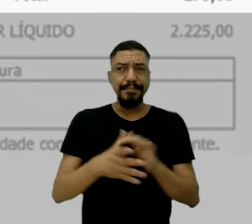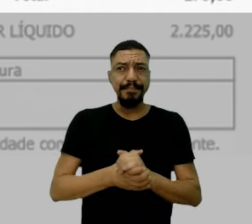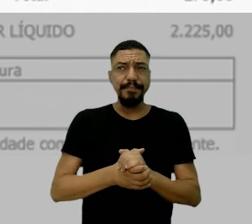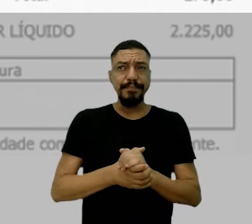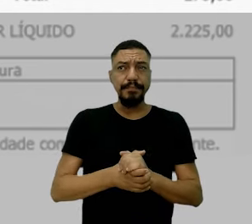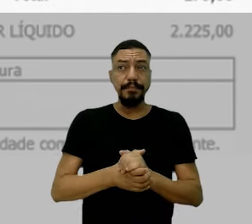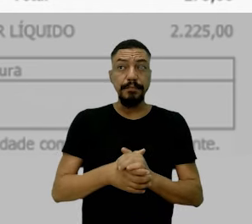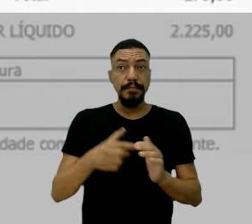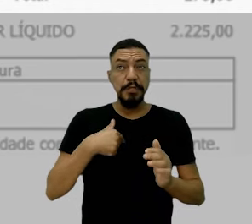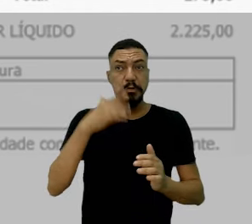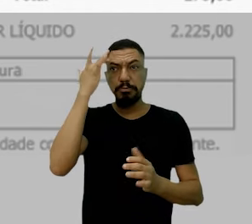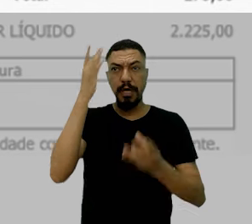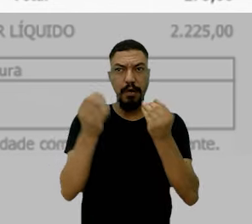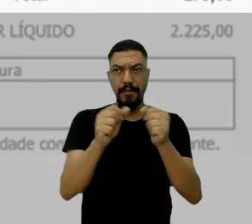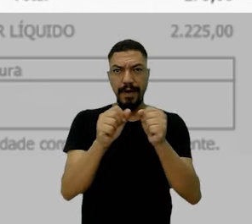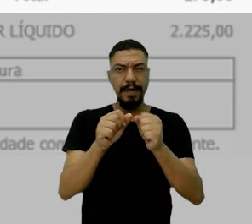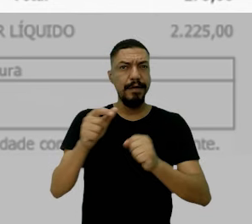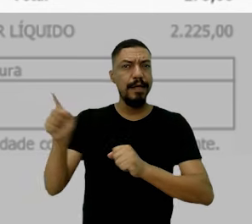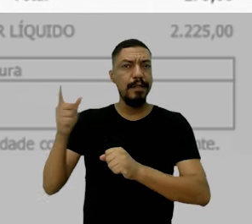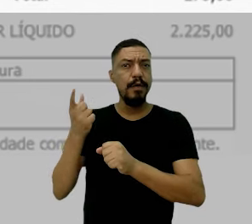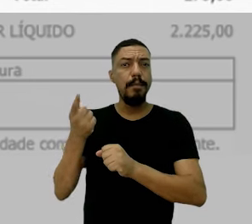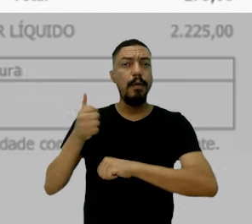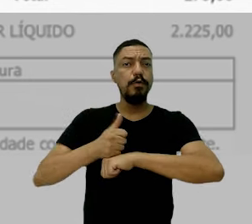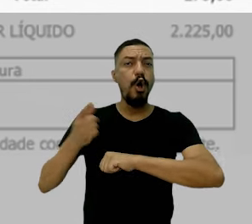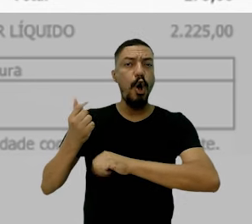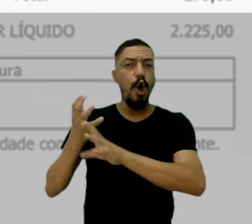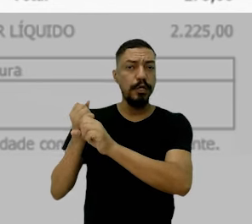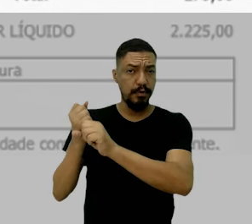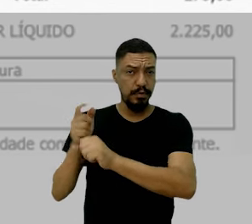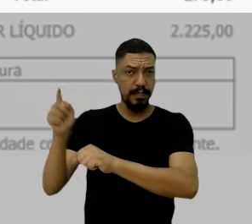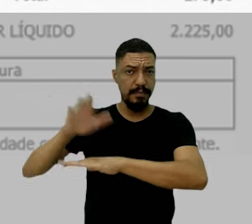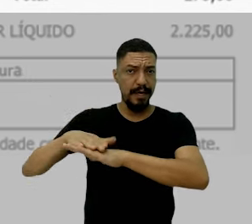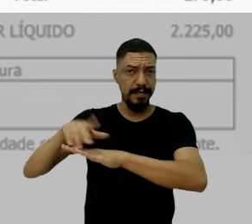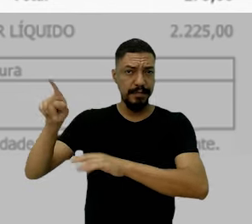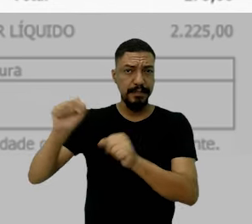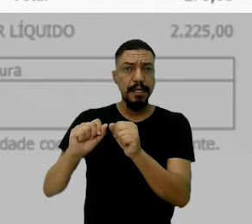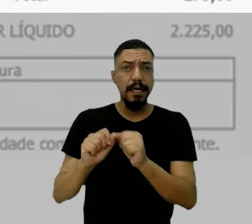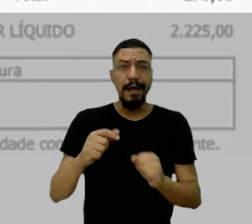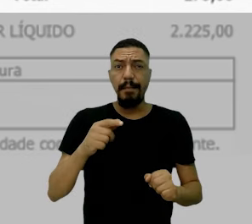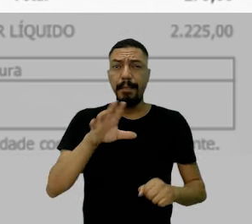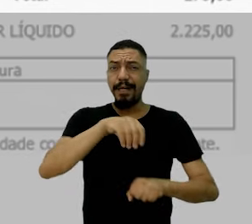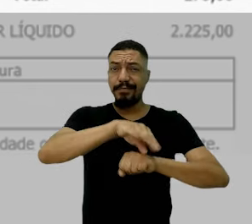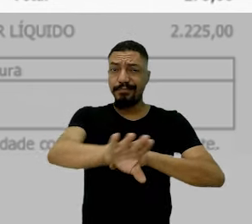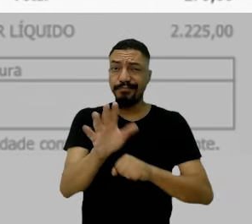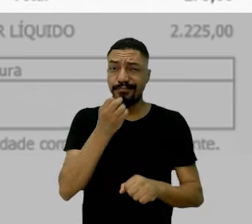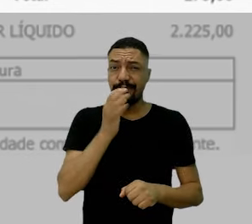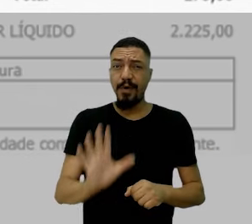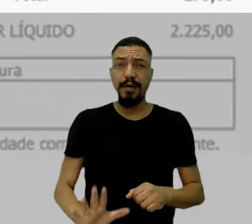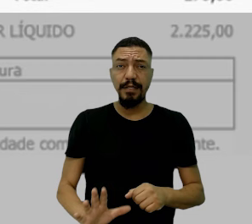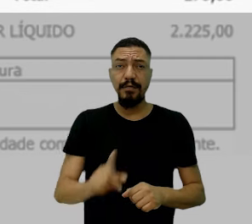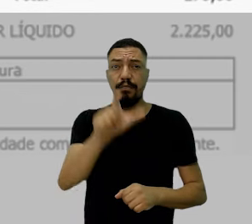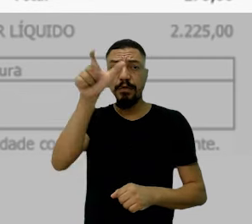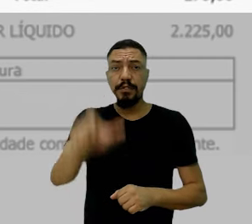Dá. Eu não faço ideia como faz. Quem faz é meu contador. Então, e eu não